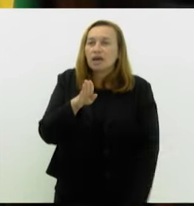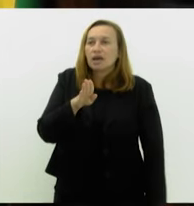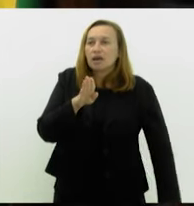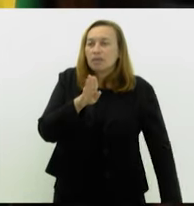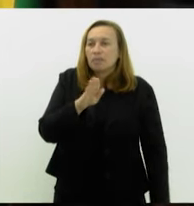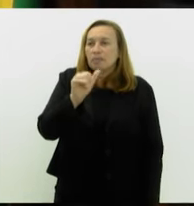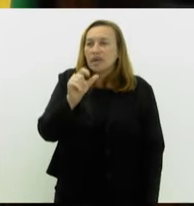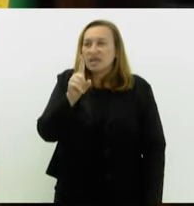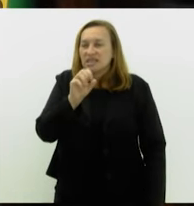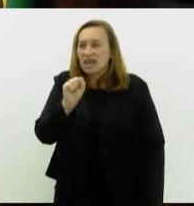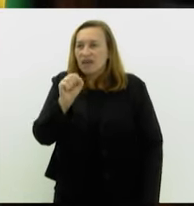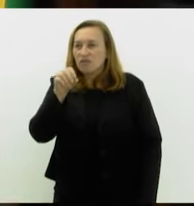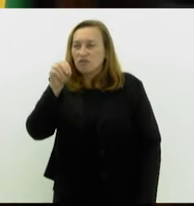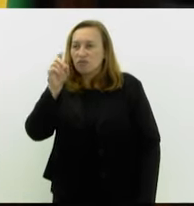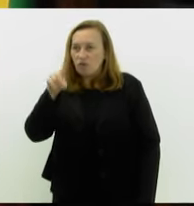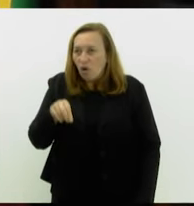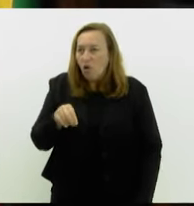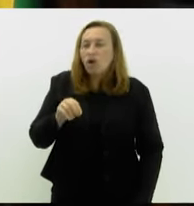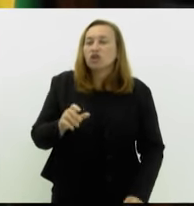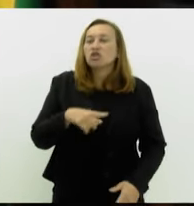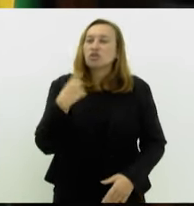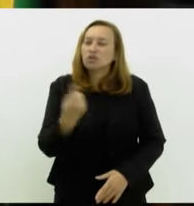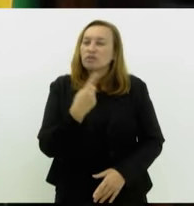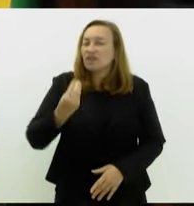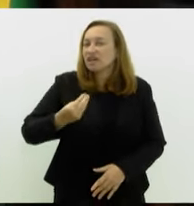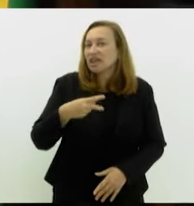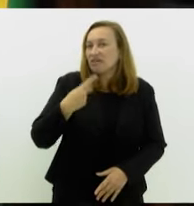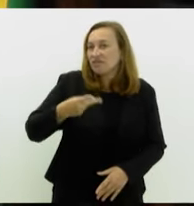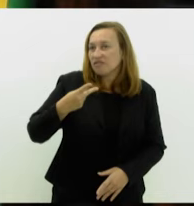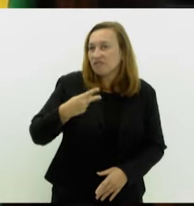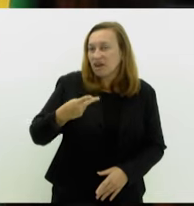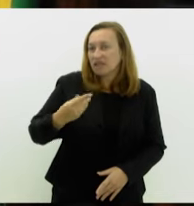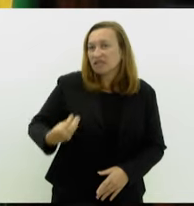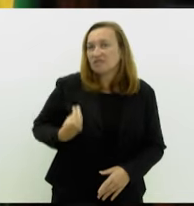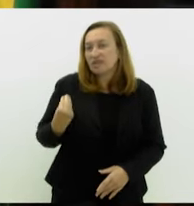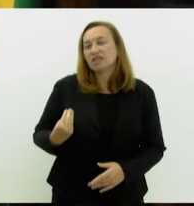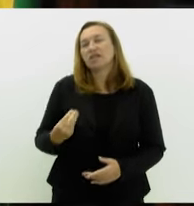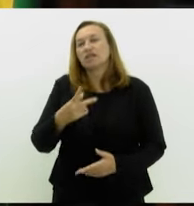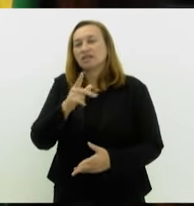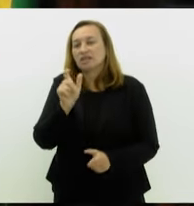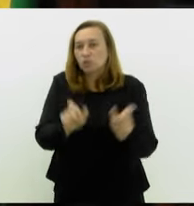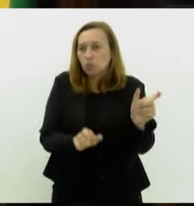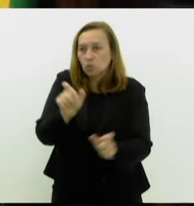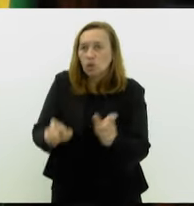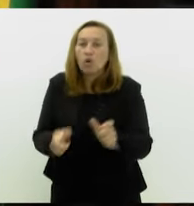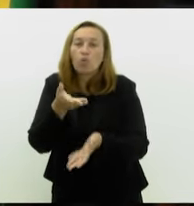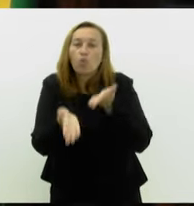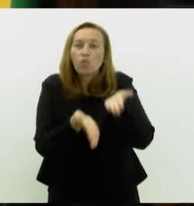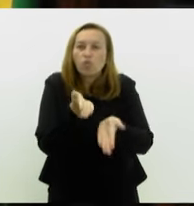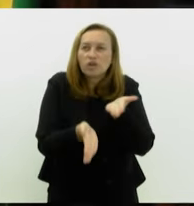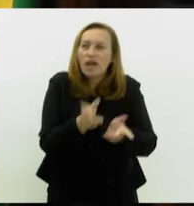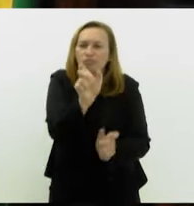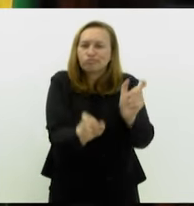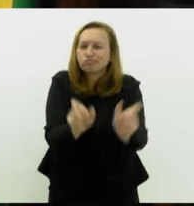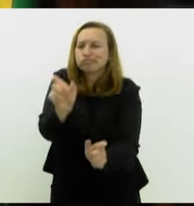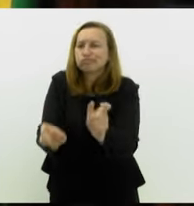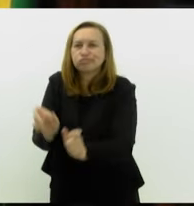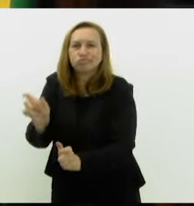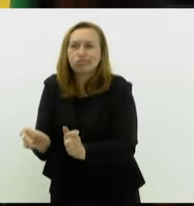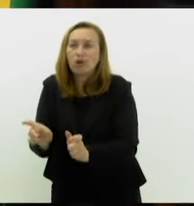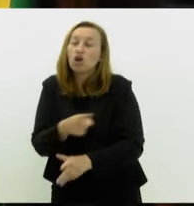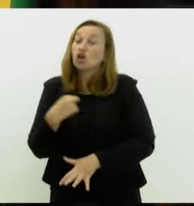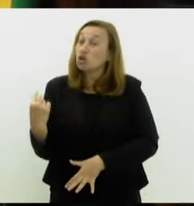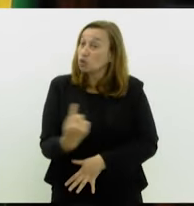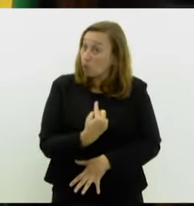tratando da vida das pessoas o que a Soraia fala sempre vamos cuidar da vida das pessoas e